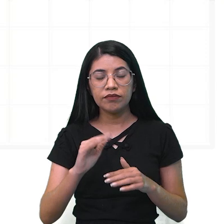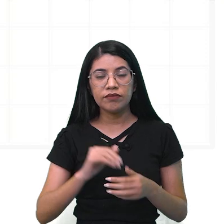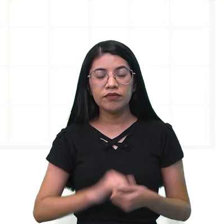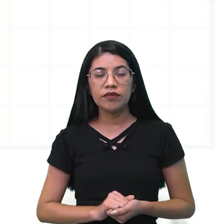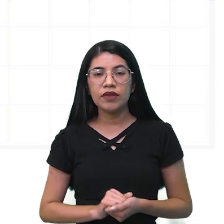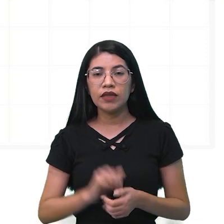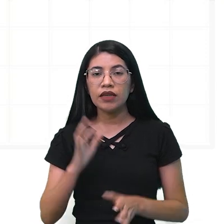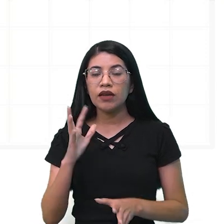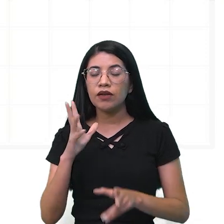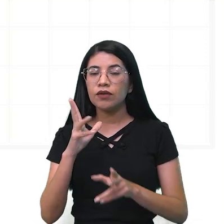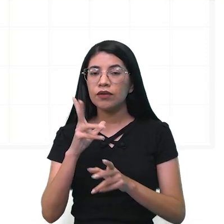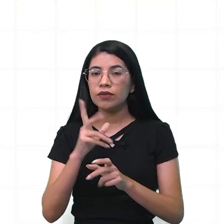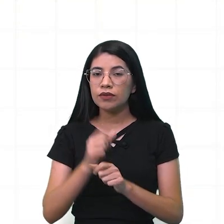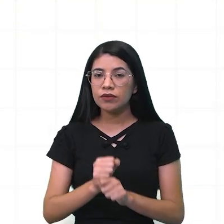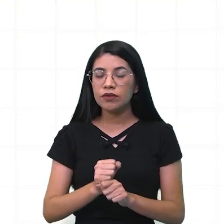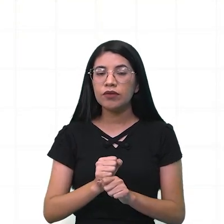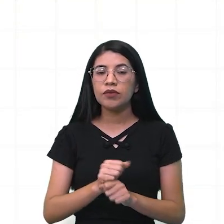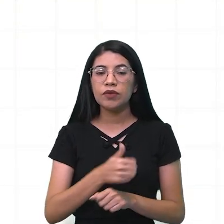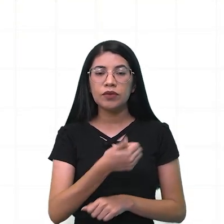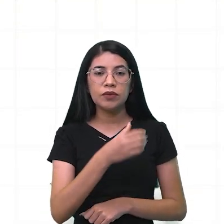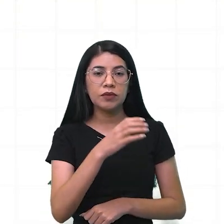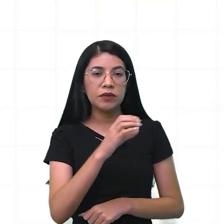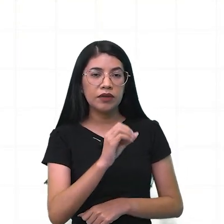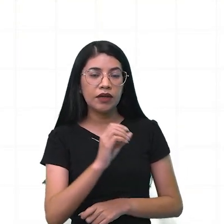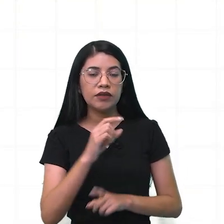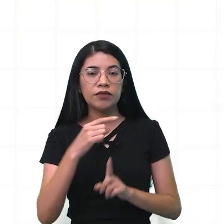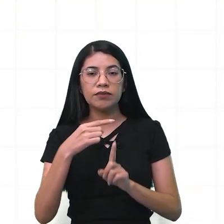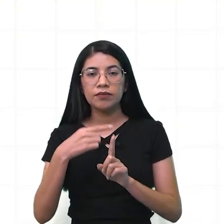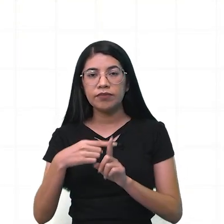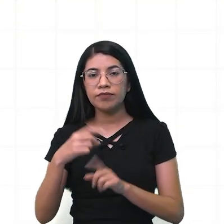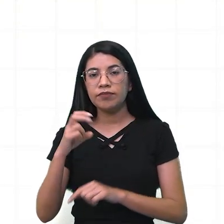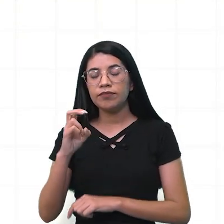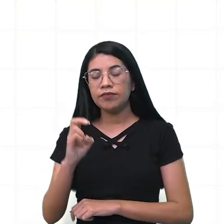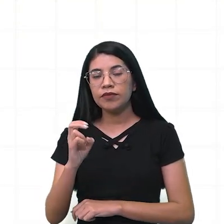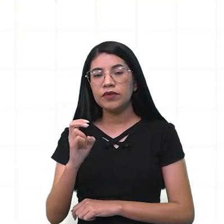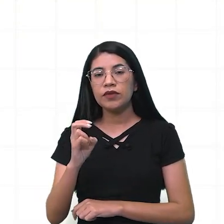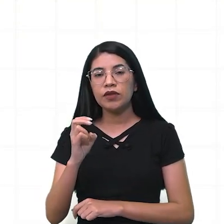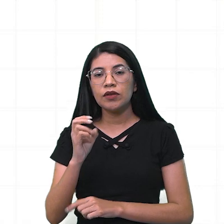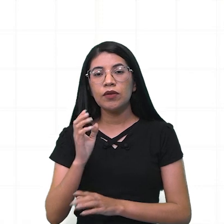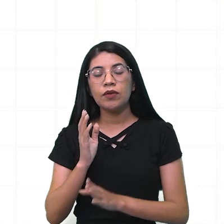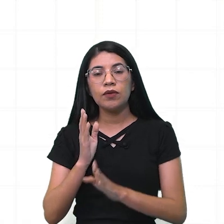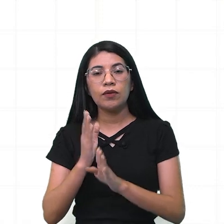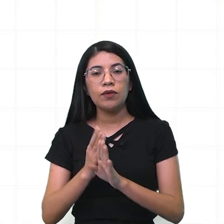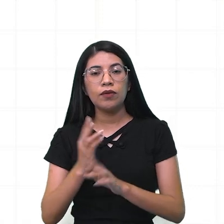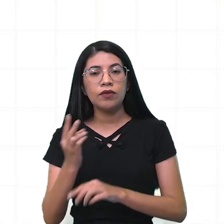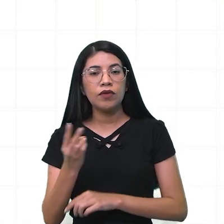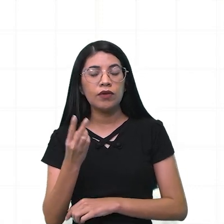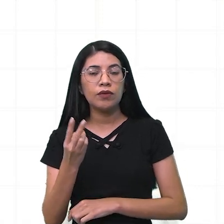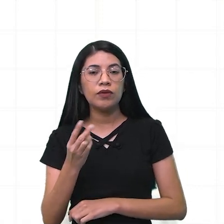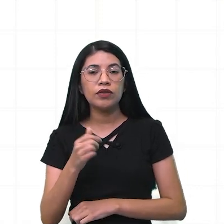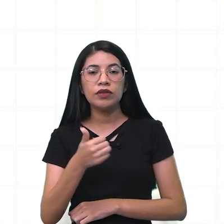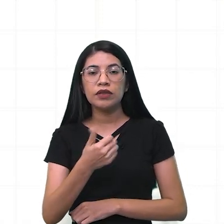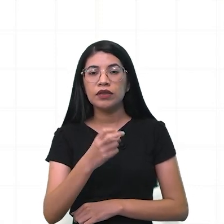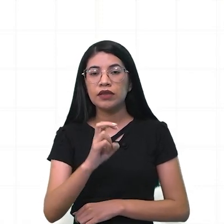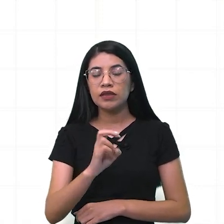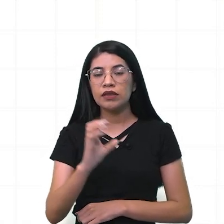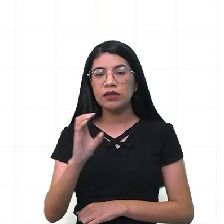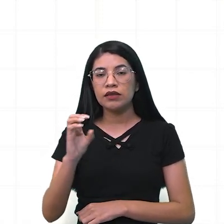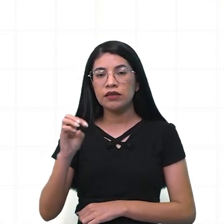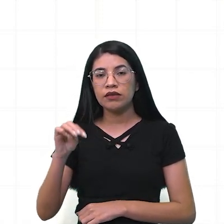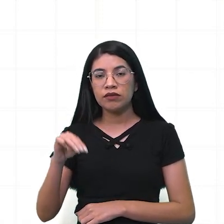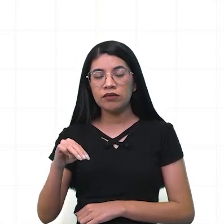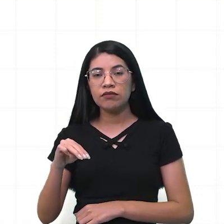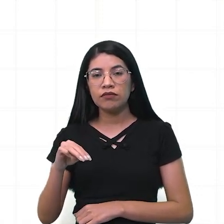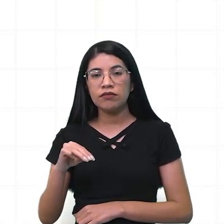eu somar esses 10 mais os 5, eu vou obter quanto? 15 centímetros, né? Então